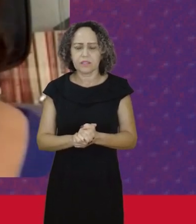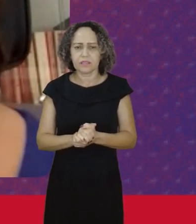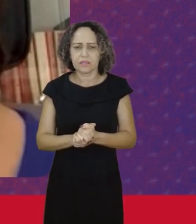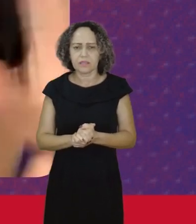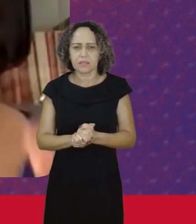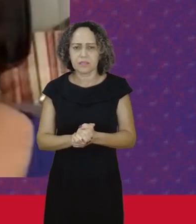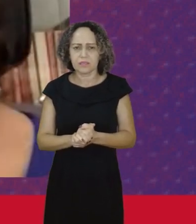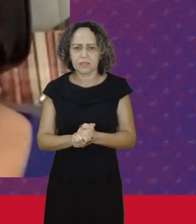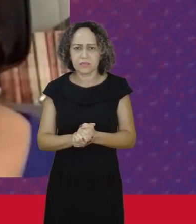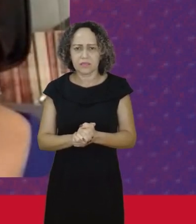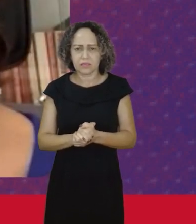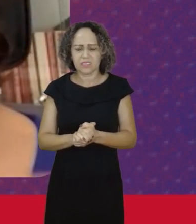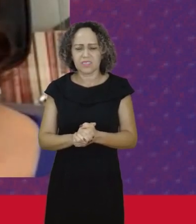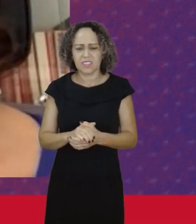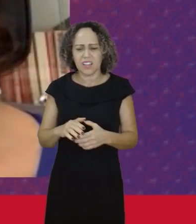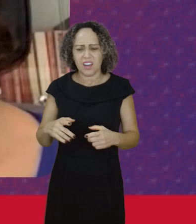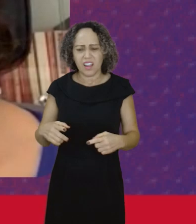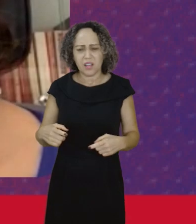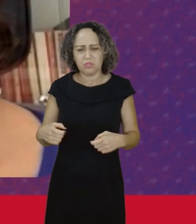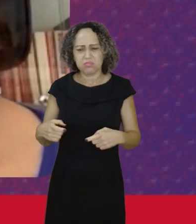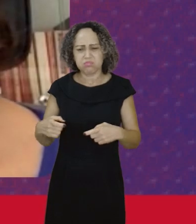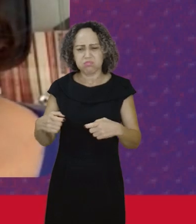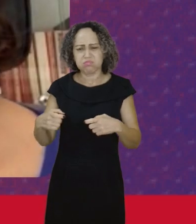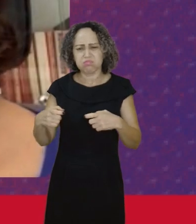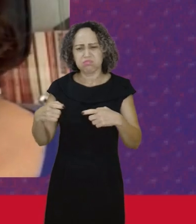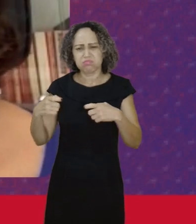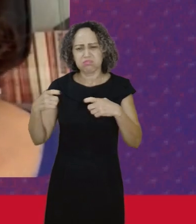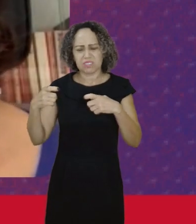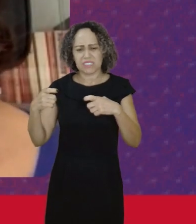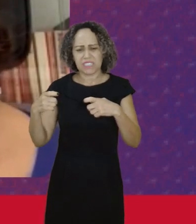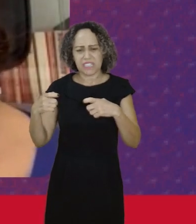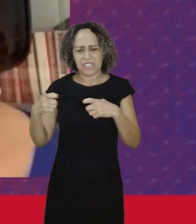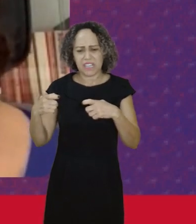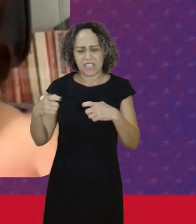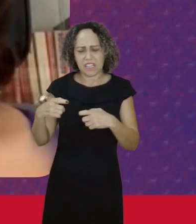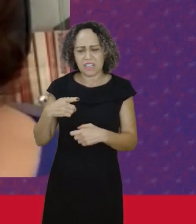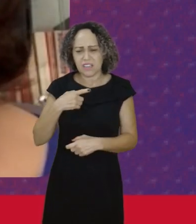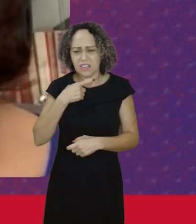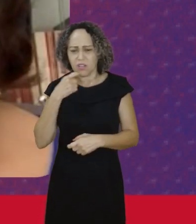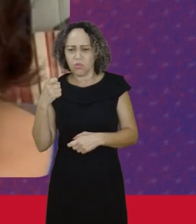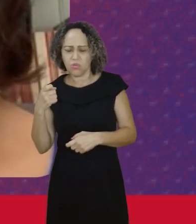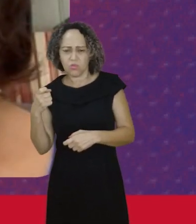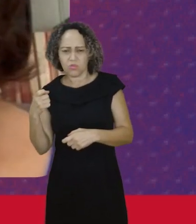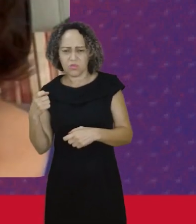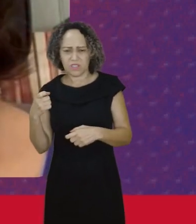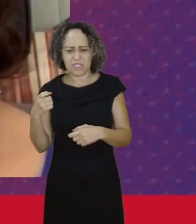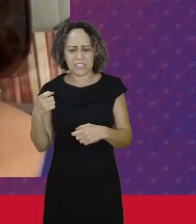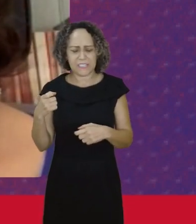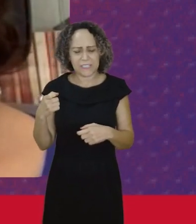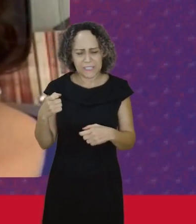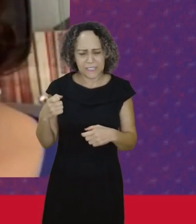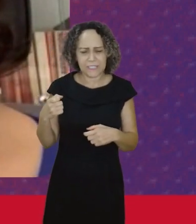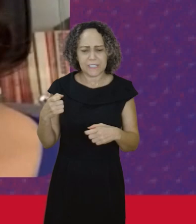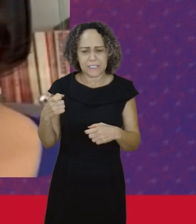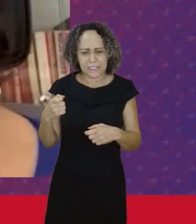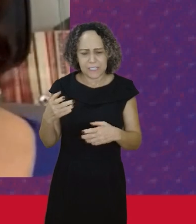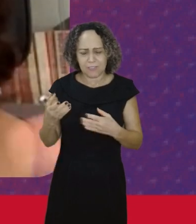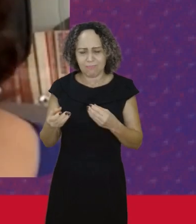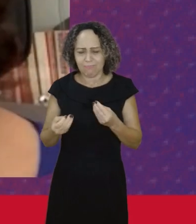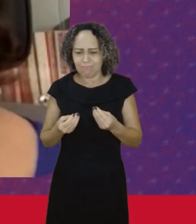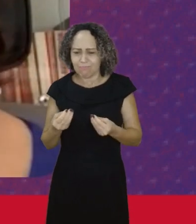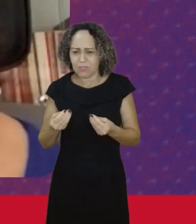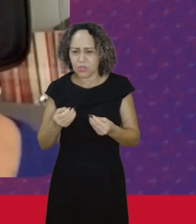No contexto da Guerra Fria, o Brasil e os militares brasileiros construíram uma